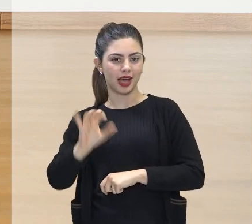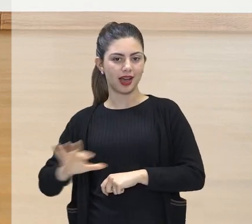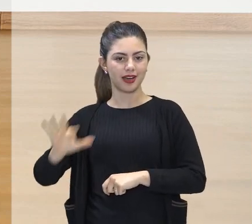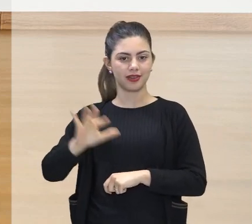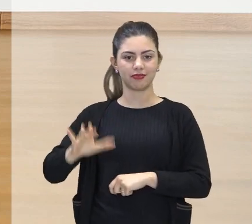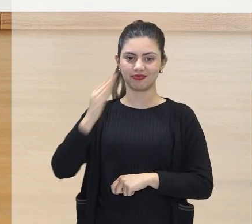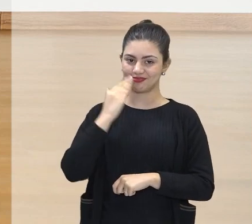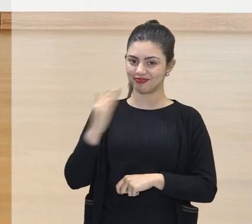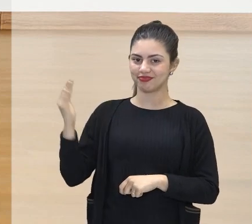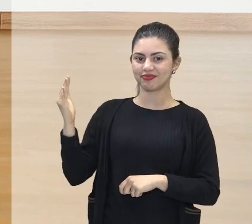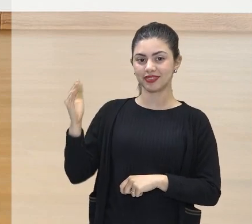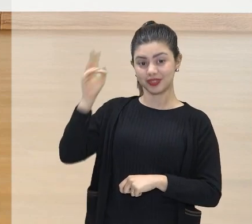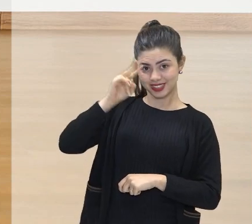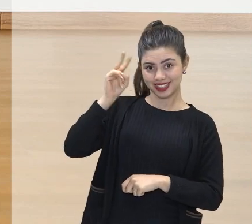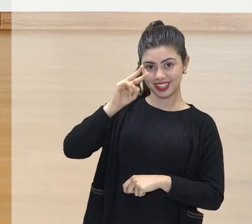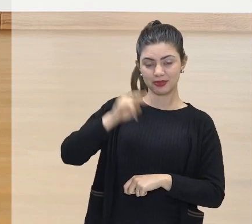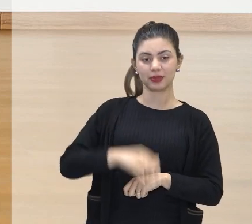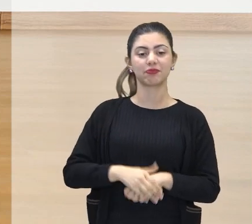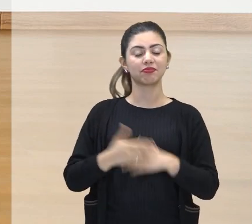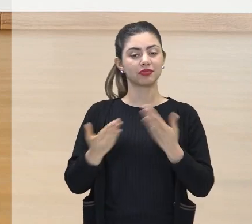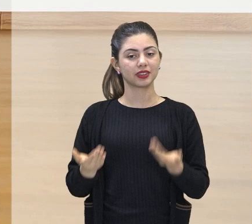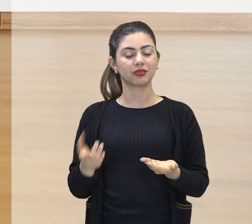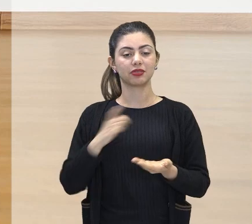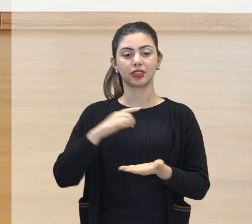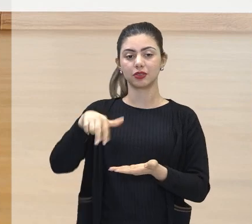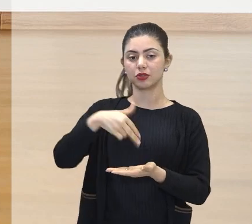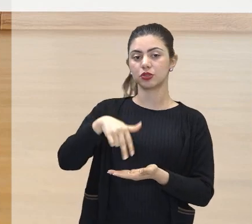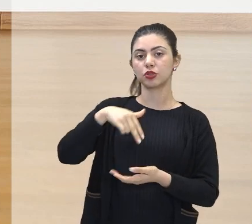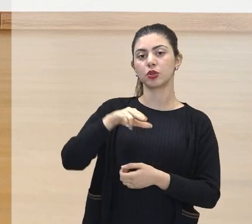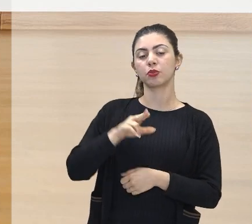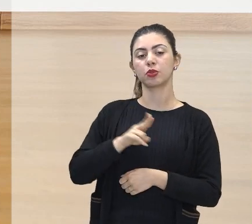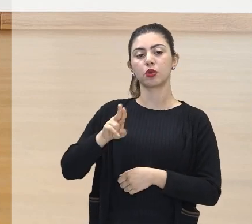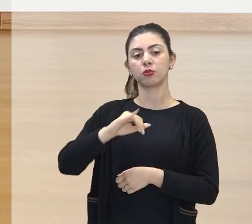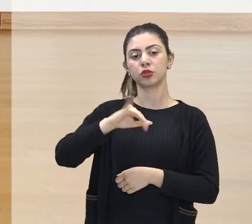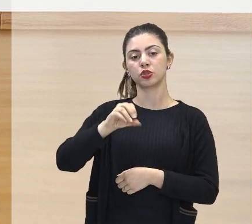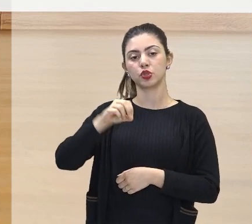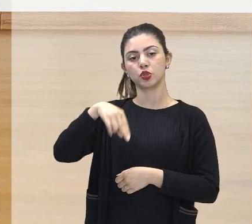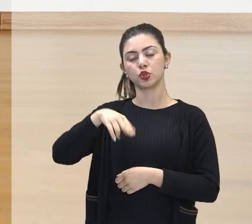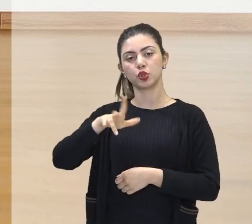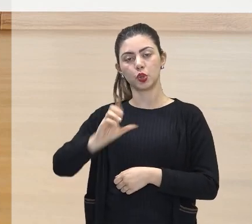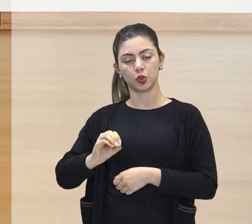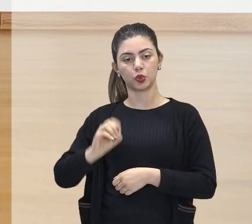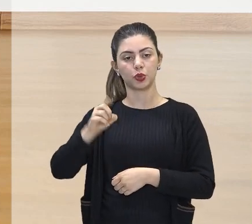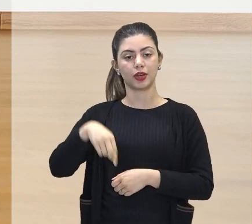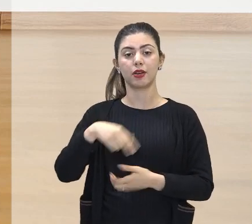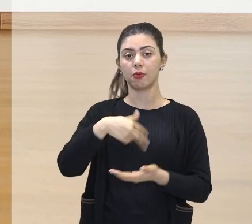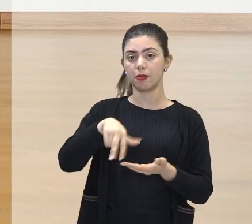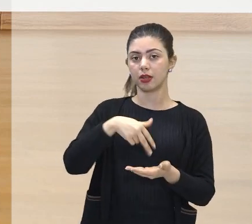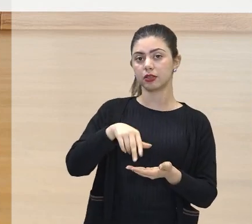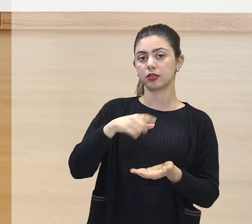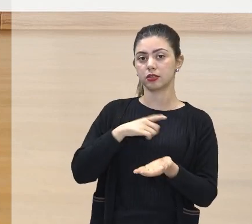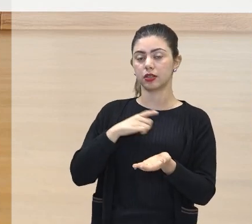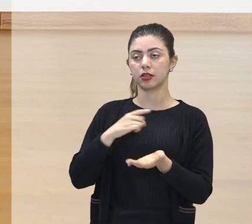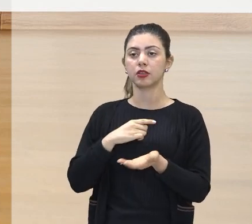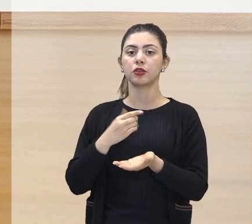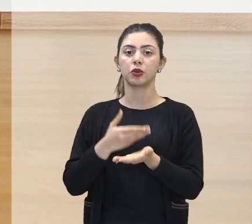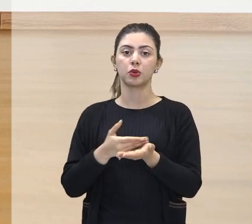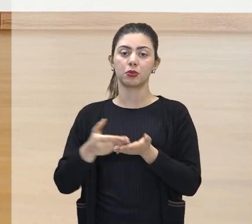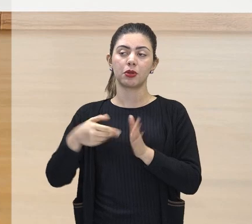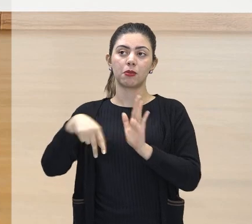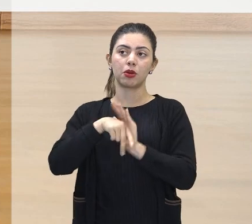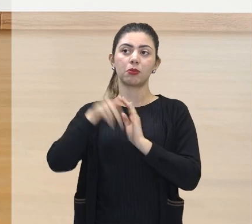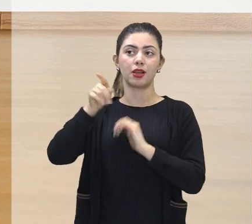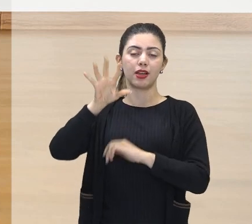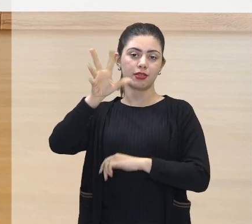sudeste. O que a gente falou da região sudeste? Falamos sobre o jongo. É uma dança de origem africana,